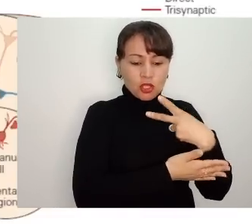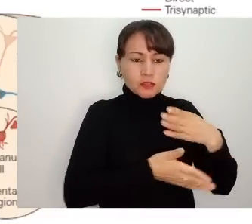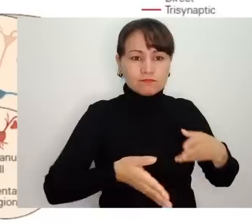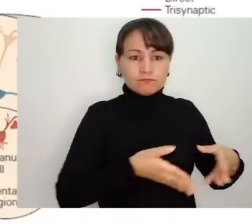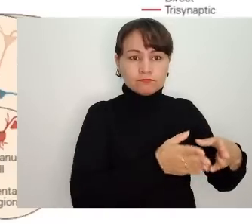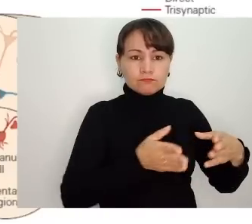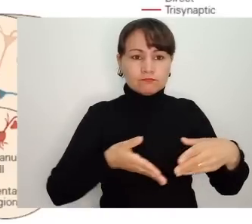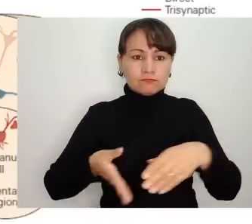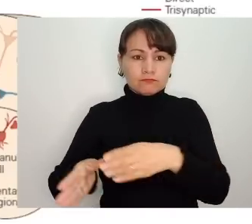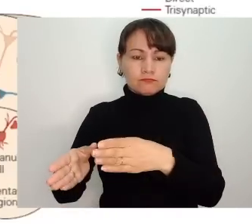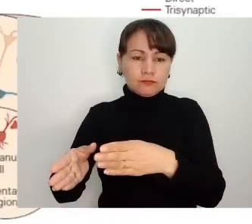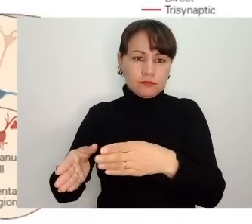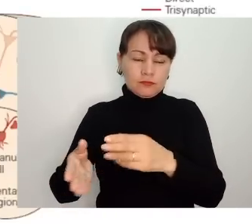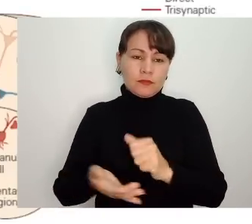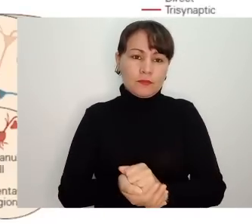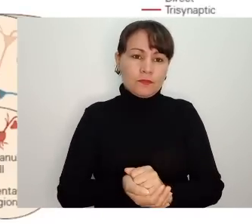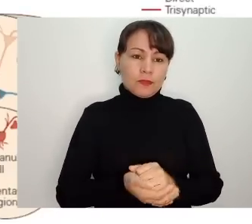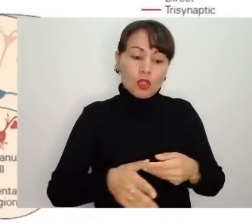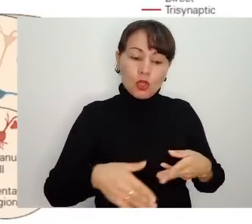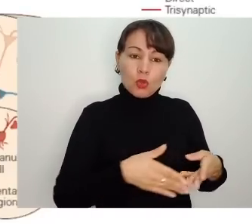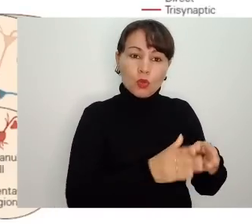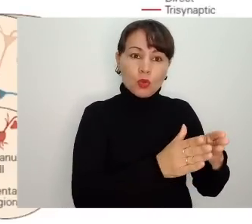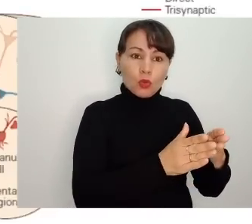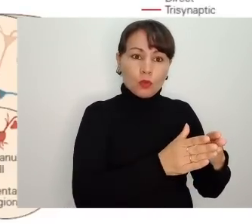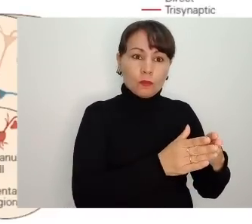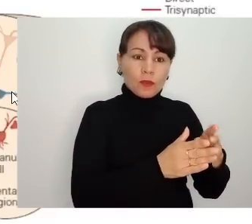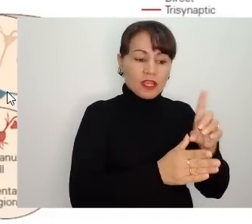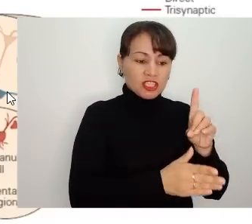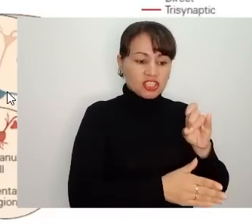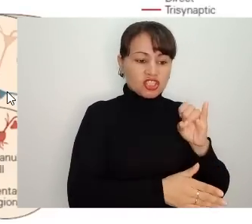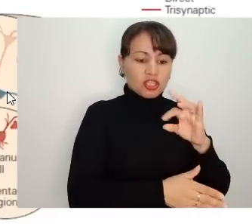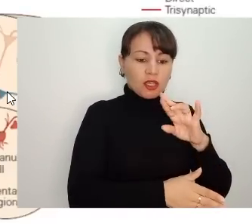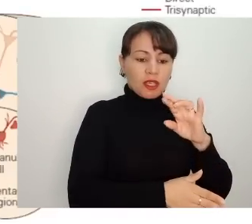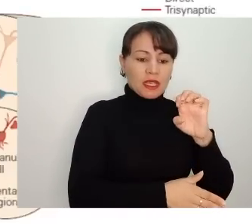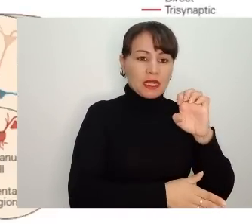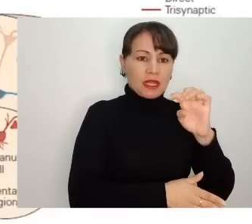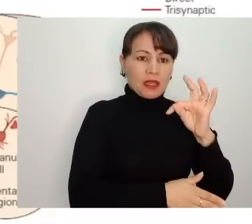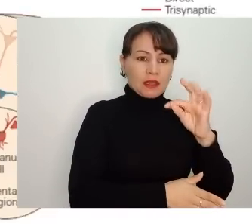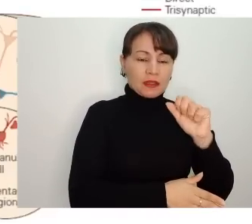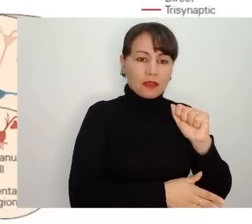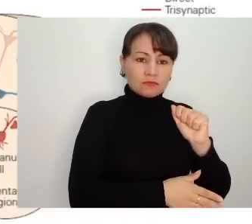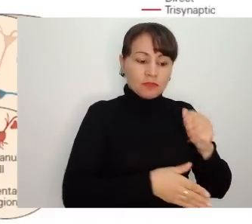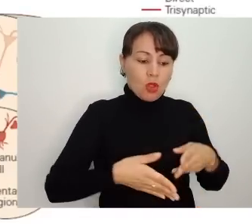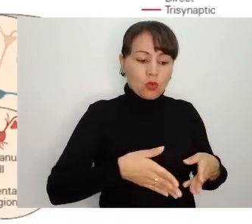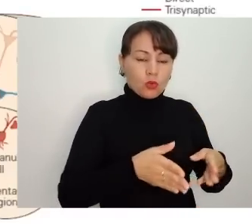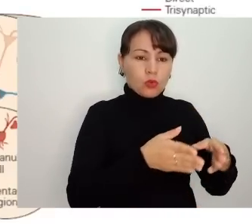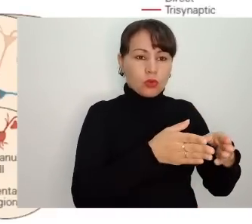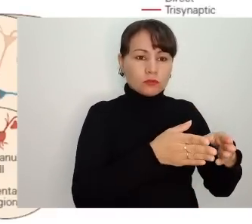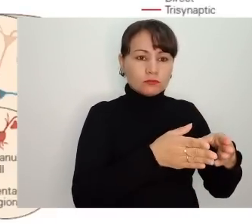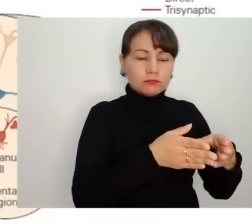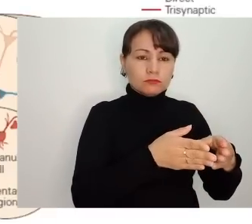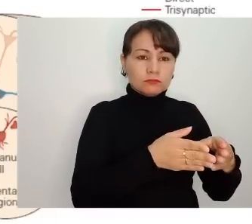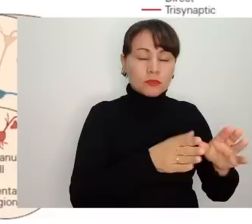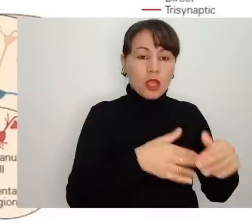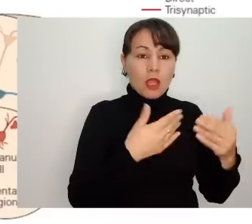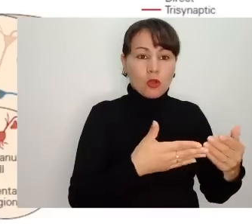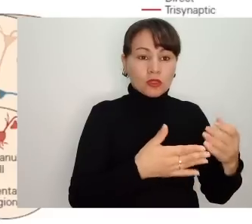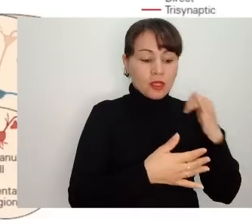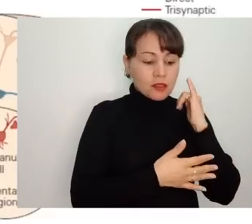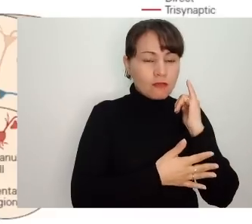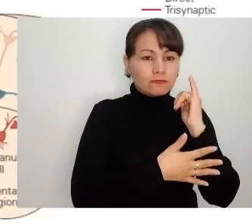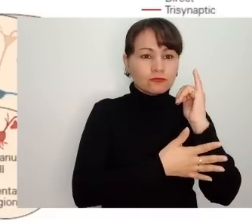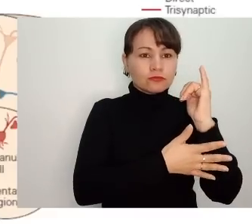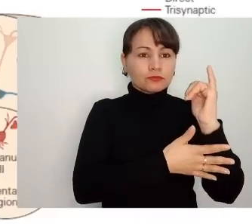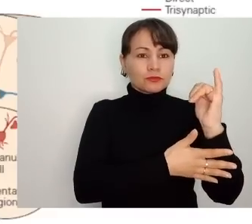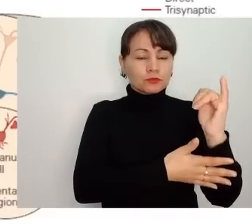tomar duas vias, ela vai seguir duas vias. Uma via chamada de via direta, onde essa via direta,